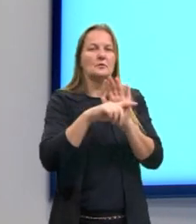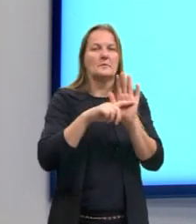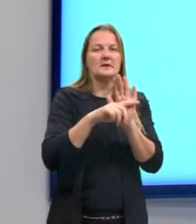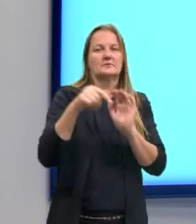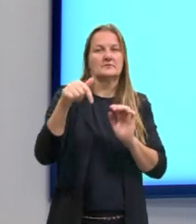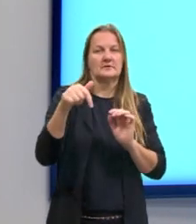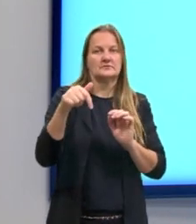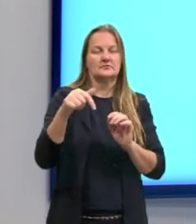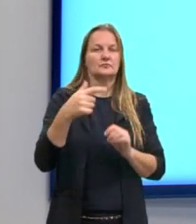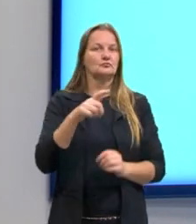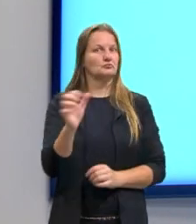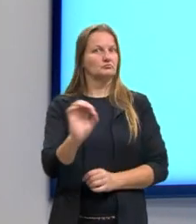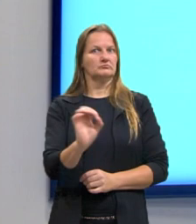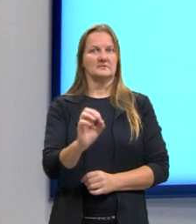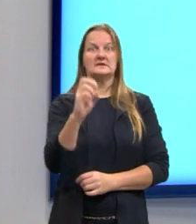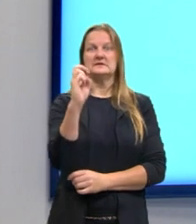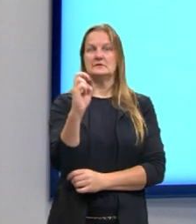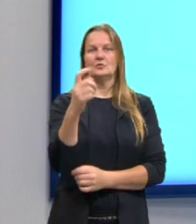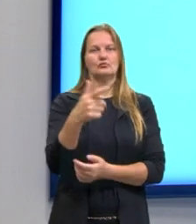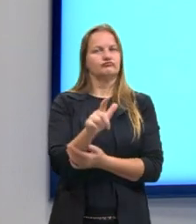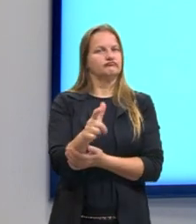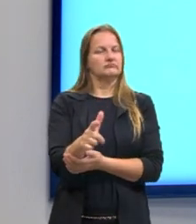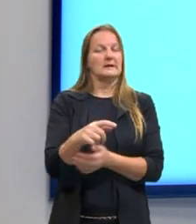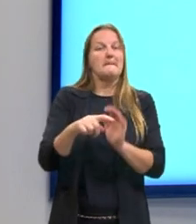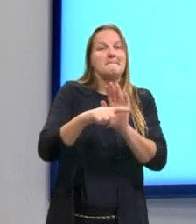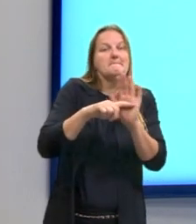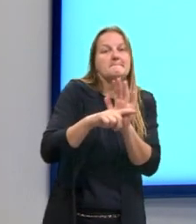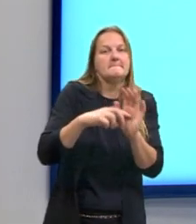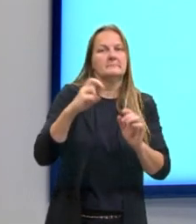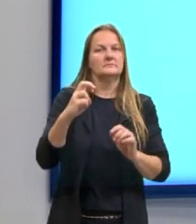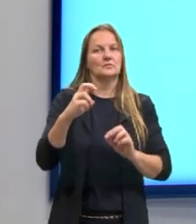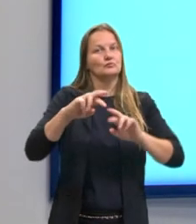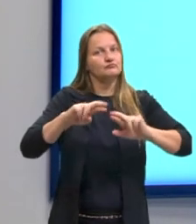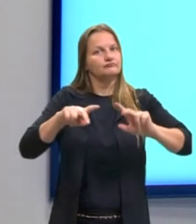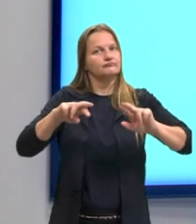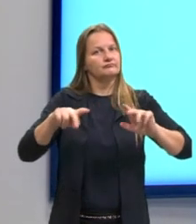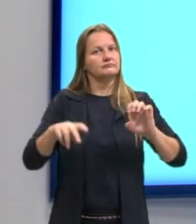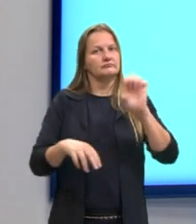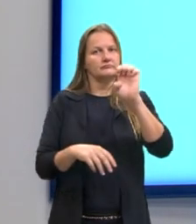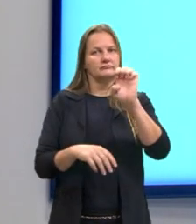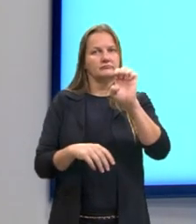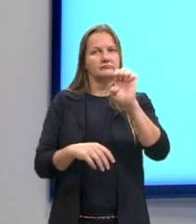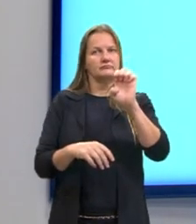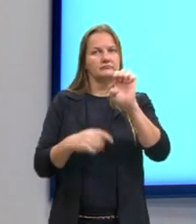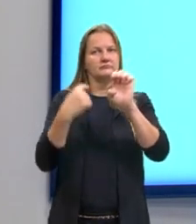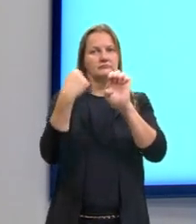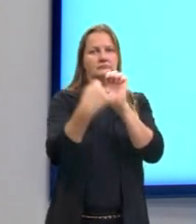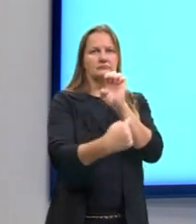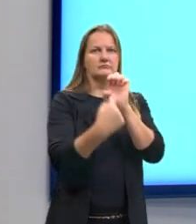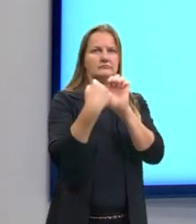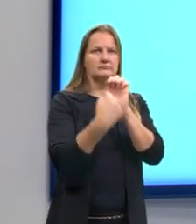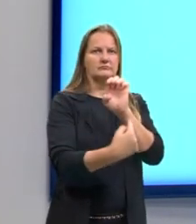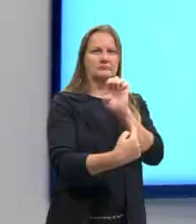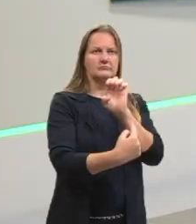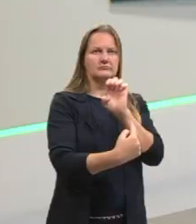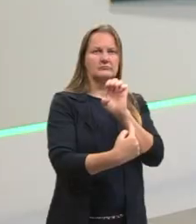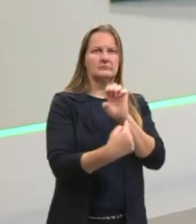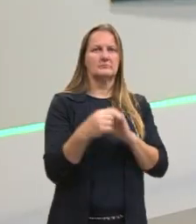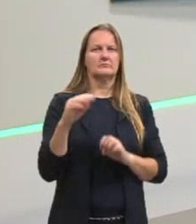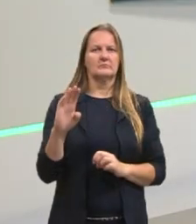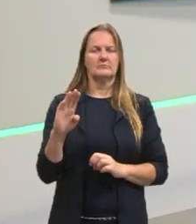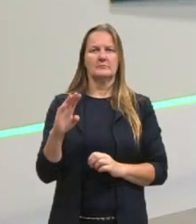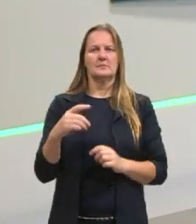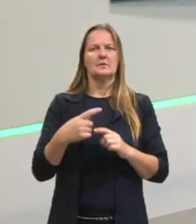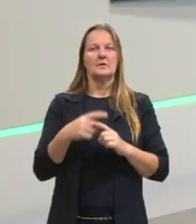No entanto, nós não temos 5, nós temos menos 5. Então, 5 positivo não pertence a B. E aqui eu já estou, claro, passando